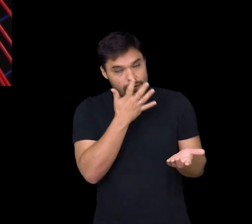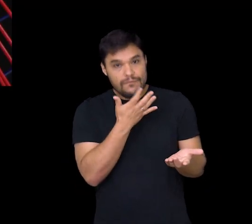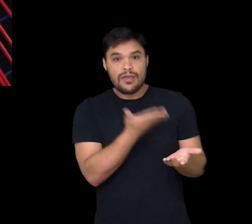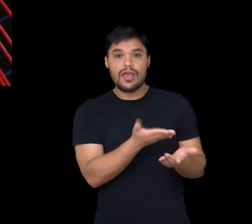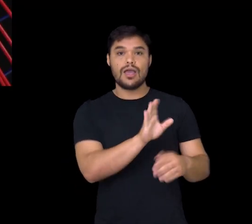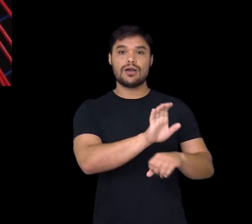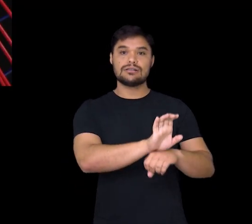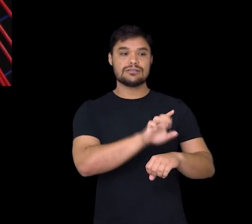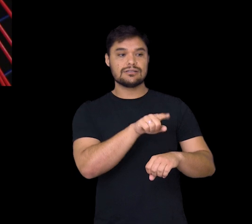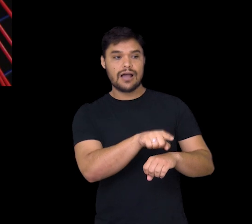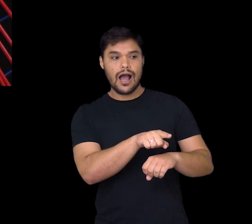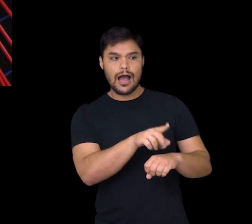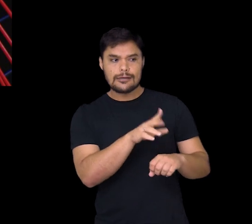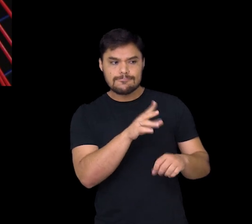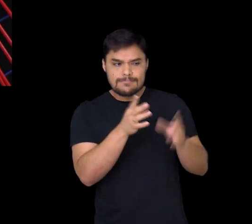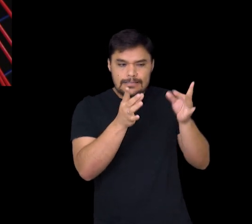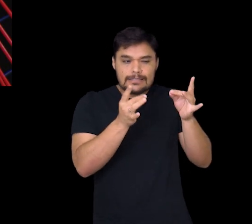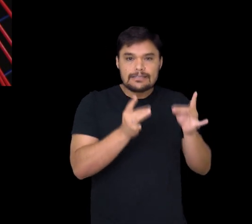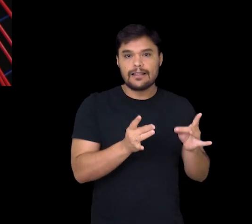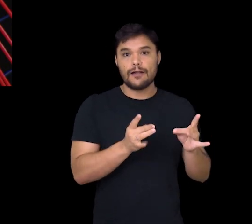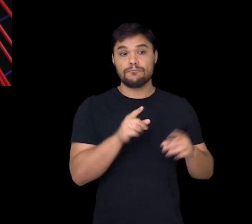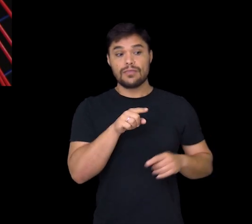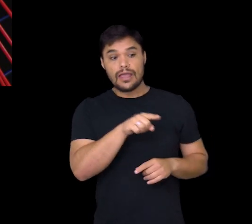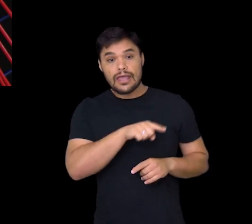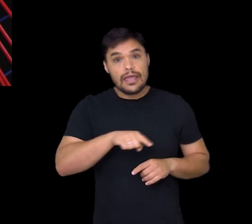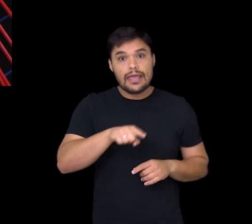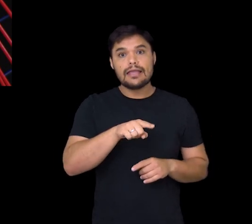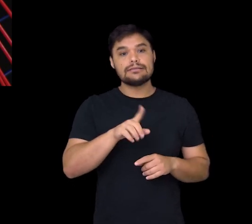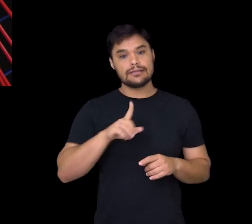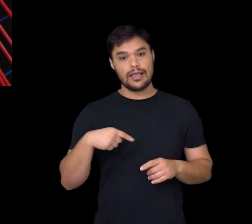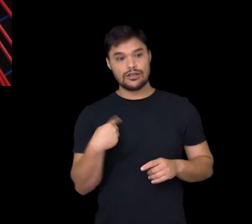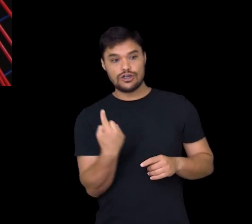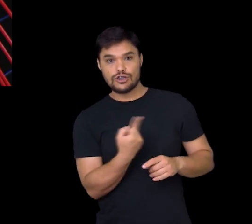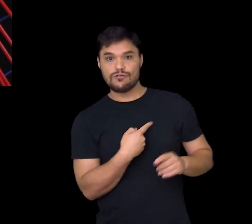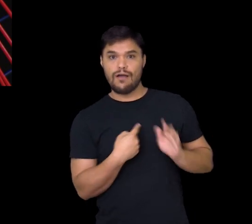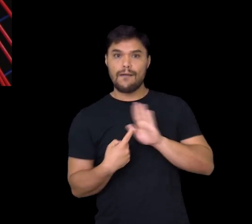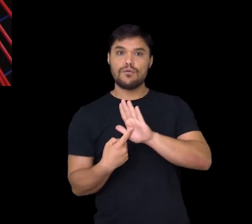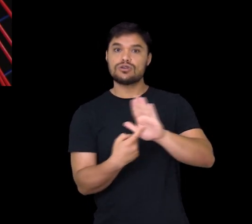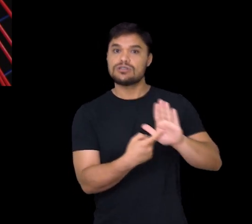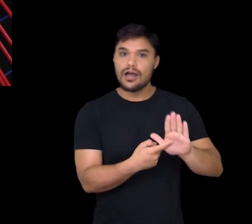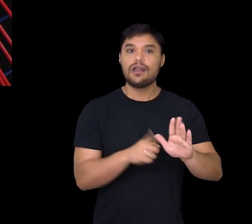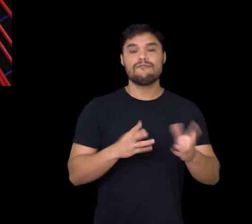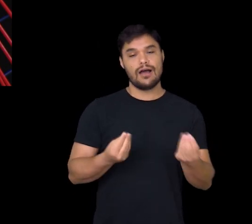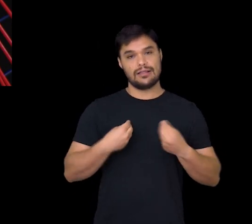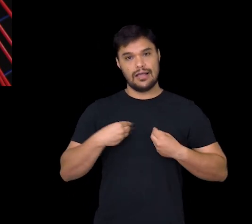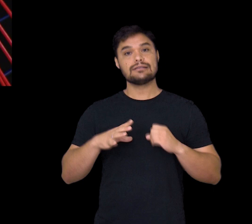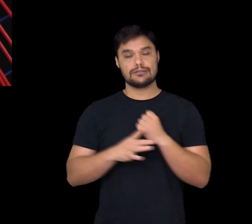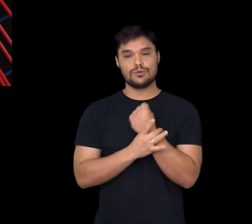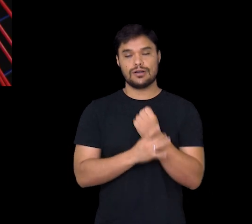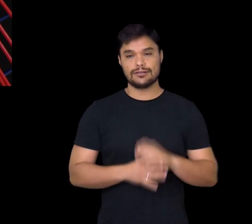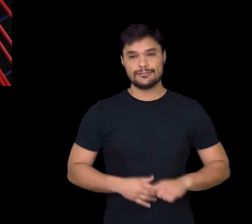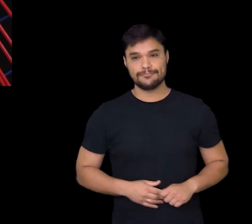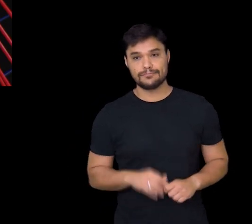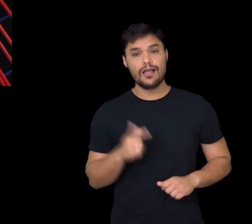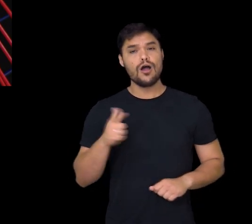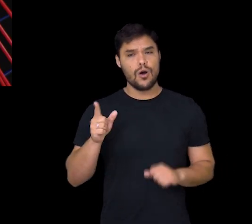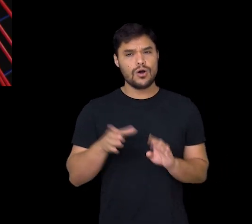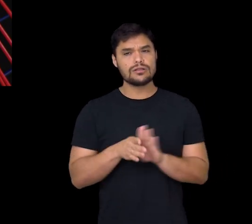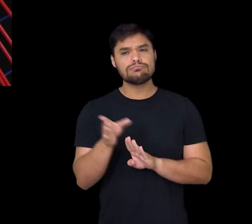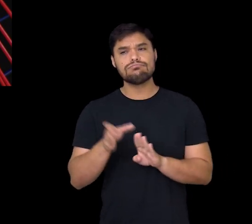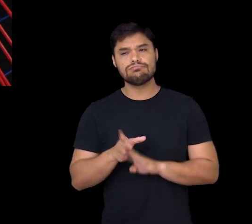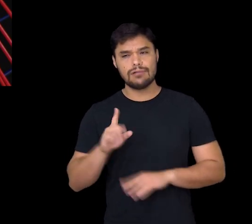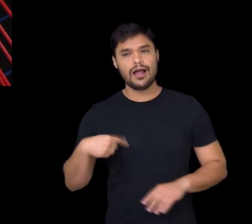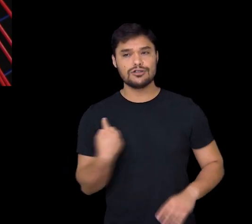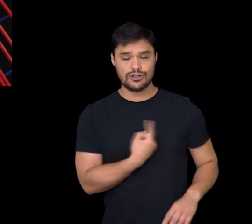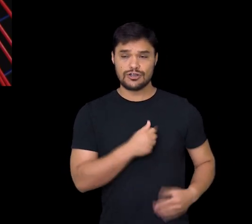vamos olhar aquele estado com lupa. Esses casos que vão sendo conhecidos vão dando segurança. Outra recomendação